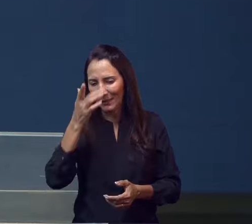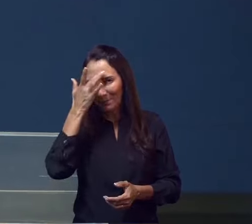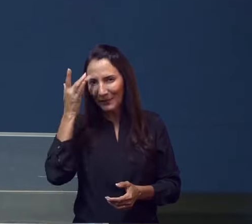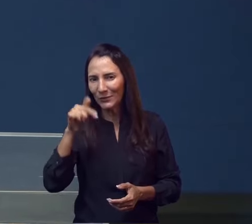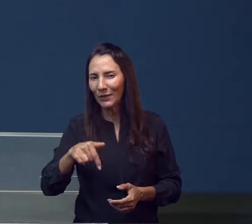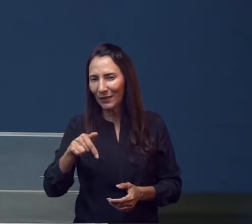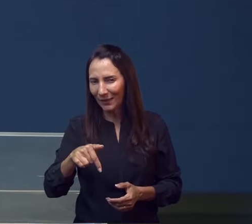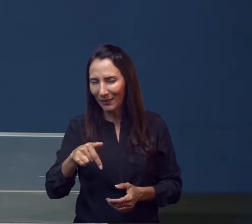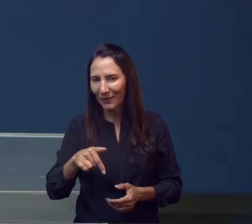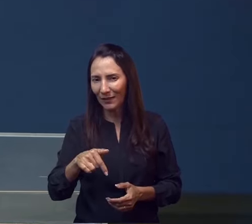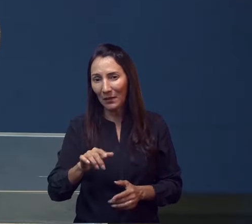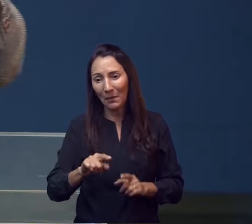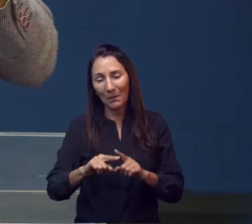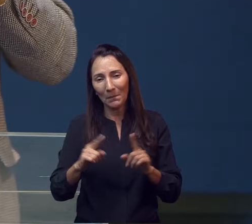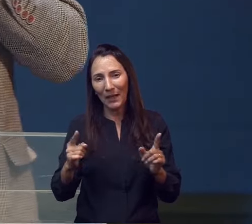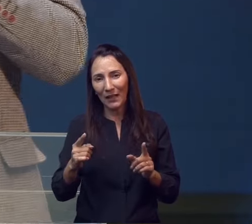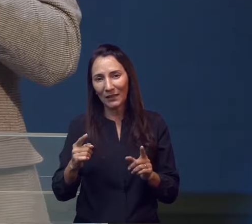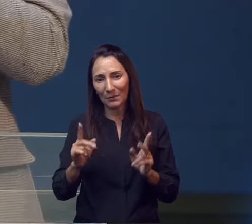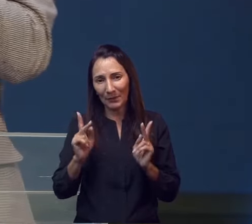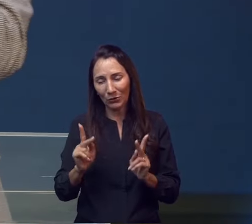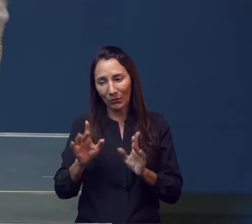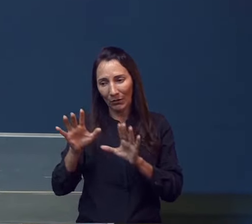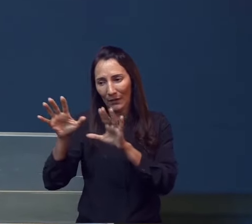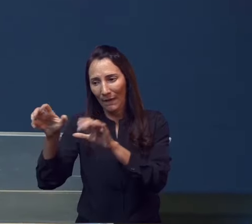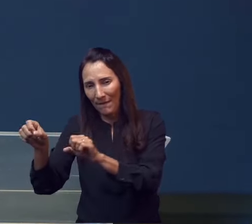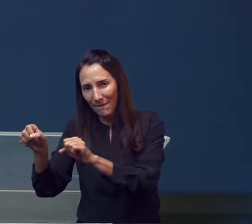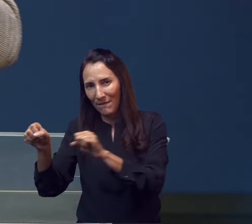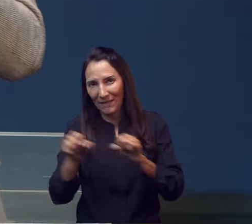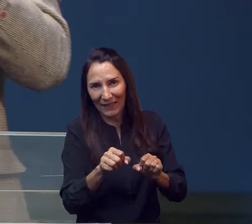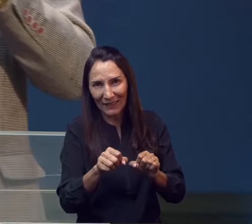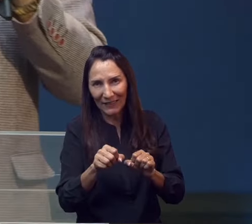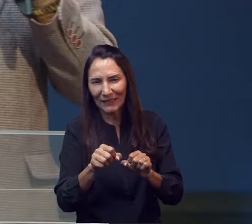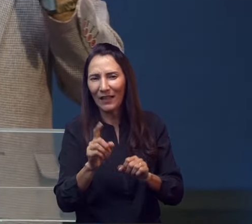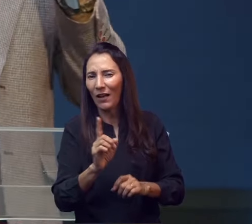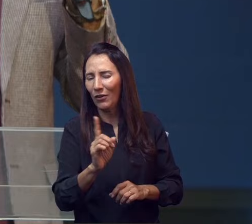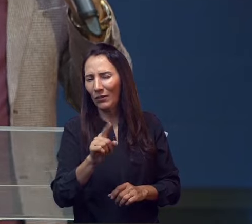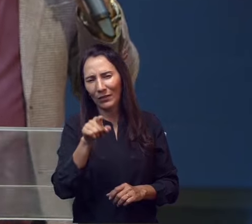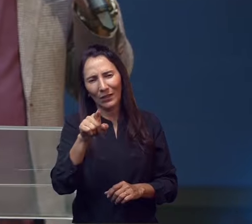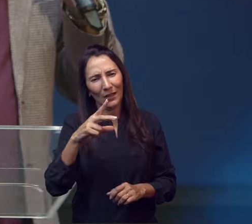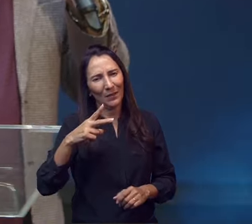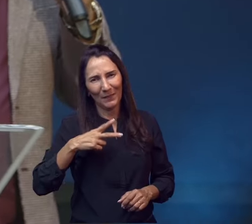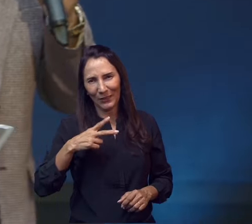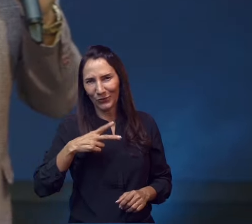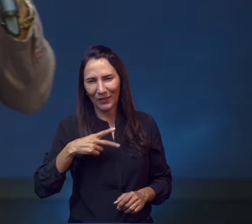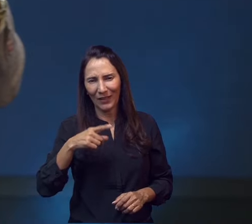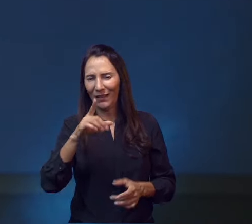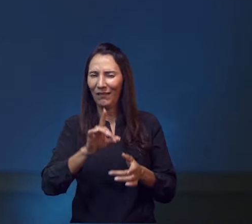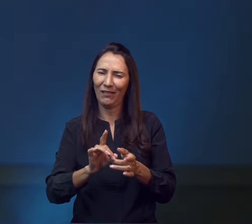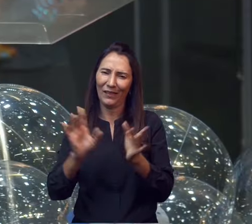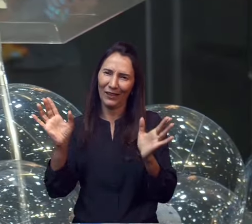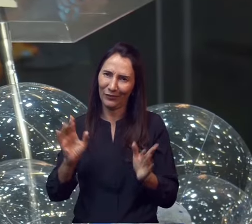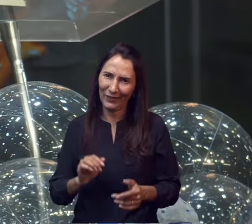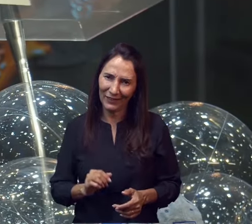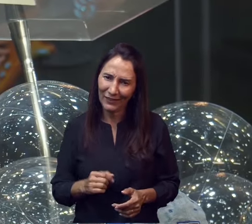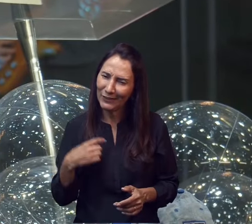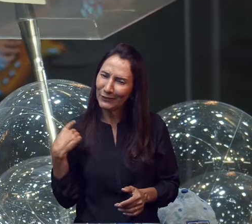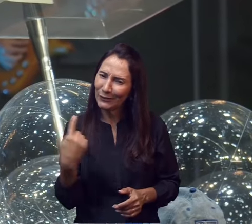ainda tem gente só que ninguém vai te pegar e te arrancar do banco decisão é pessoal nós só podemos